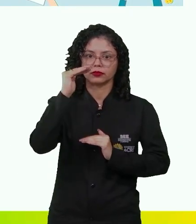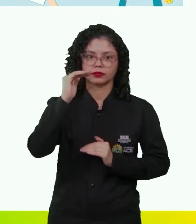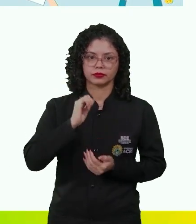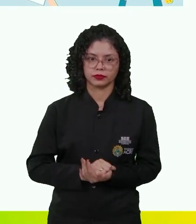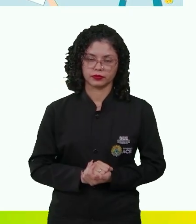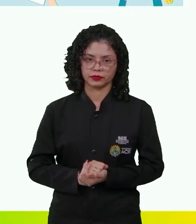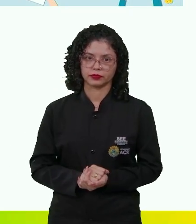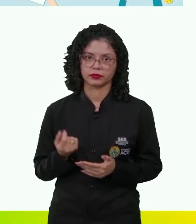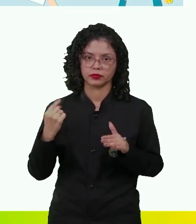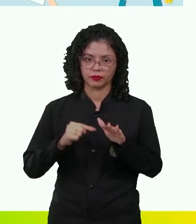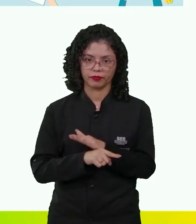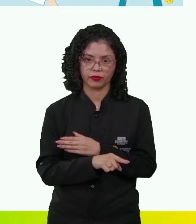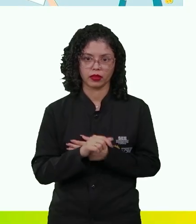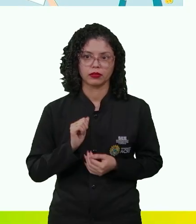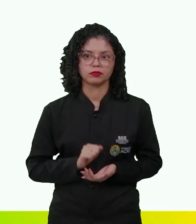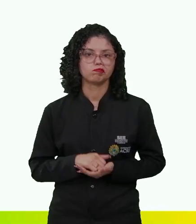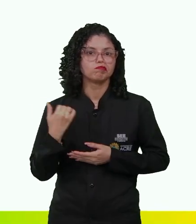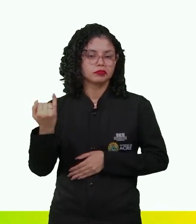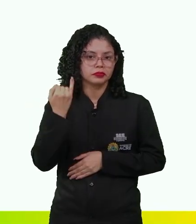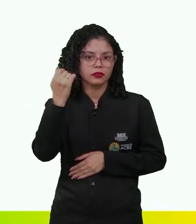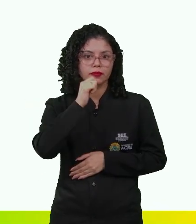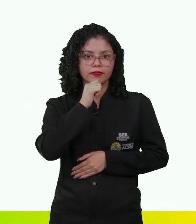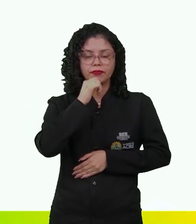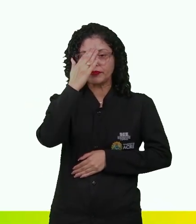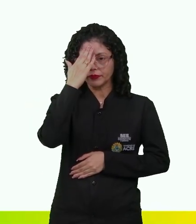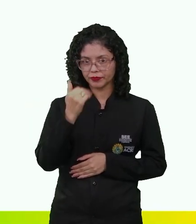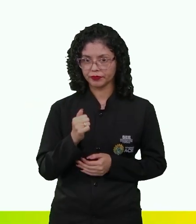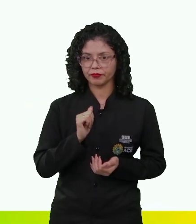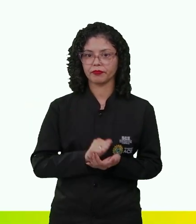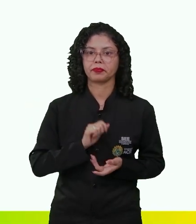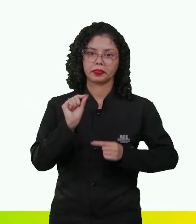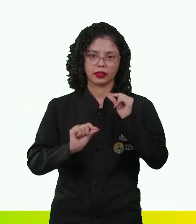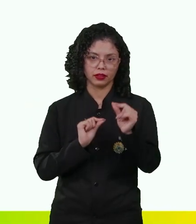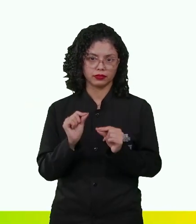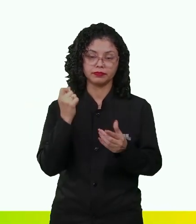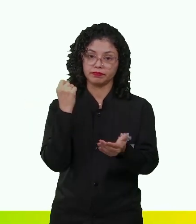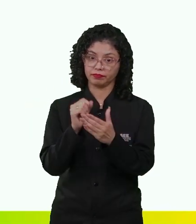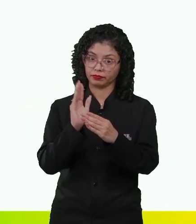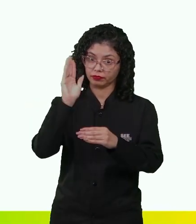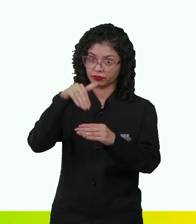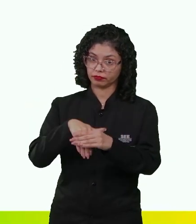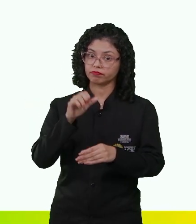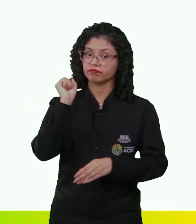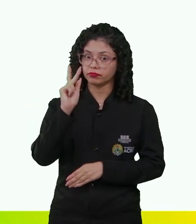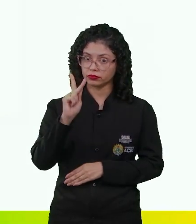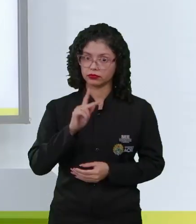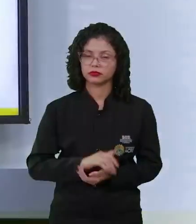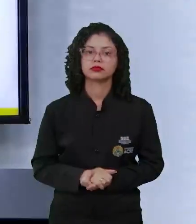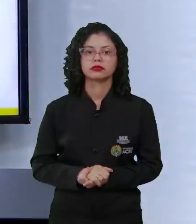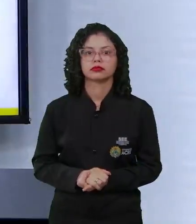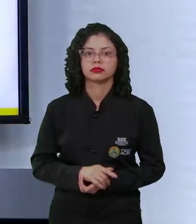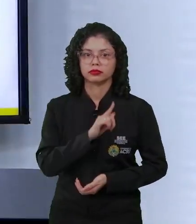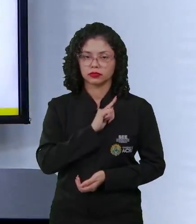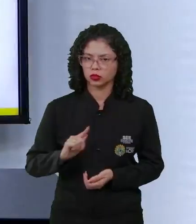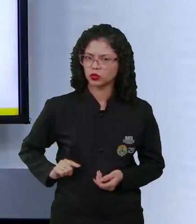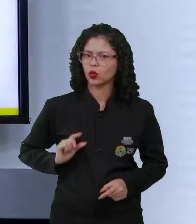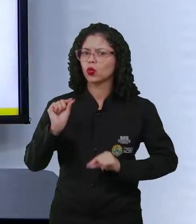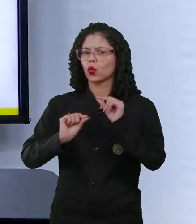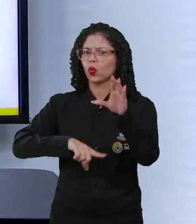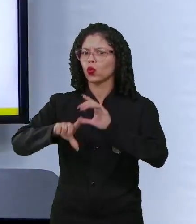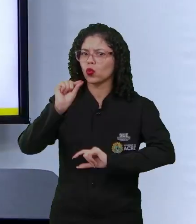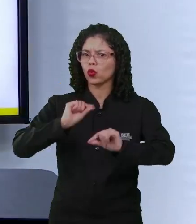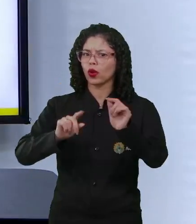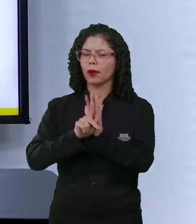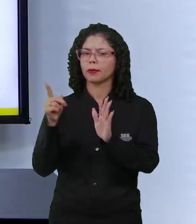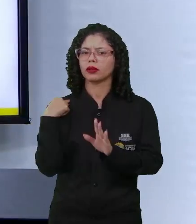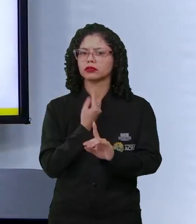capacidades internas. É muito importante a gente saber em quem a gente está votando. Que governantes nós estamos escolhendo